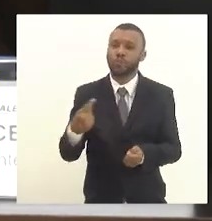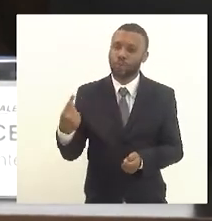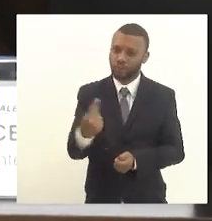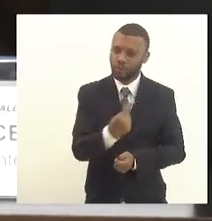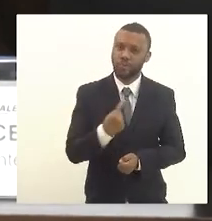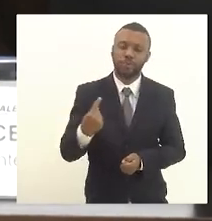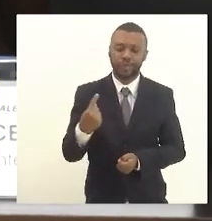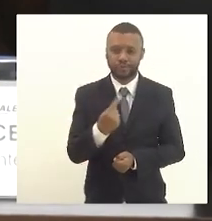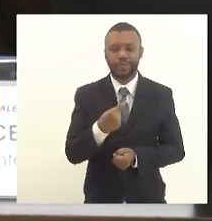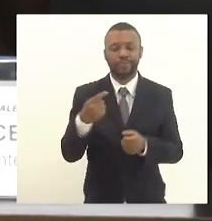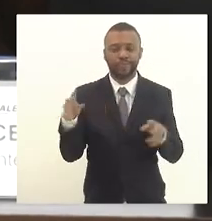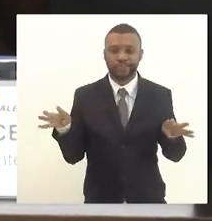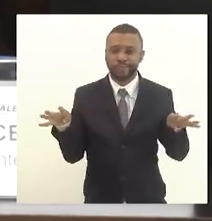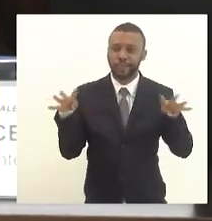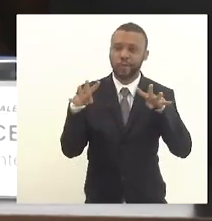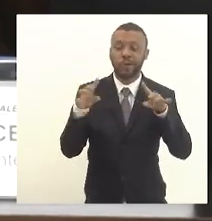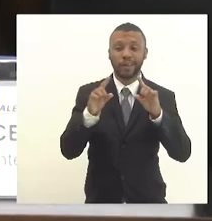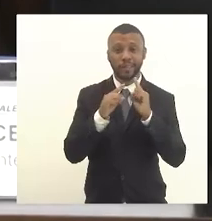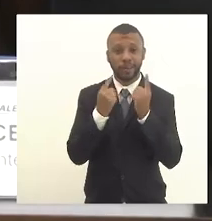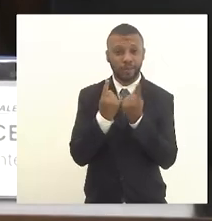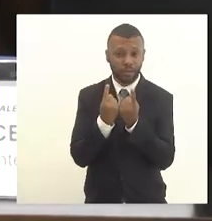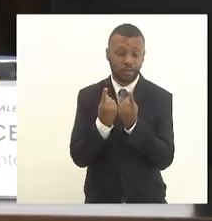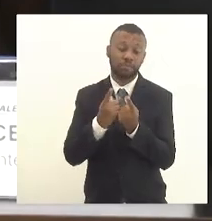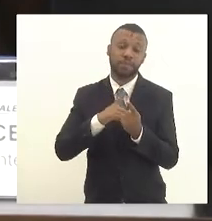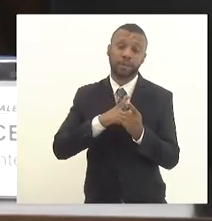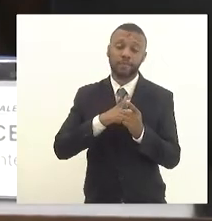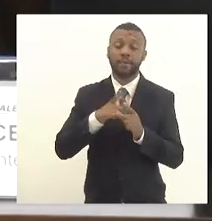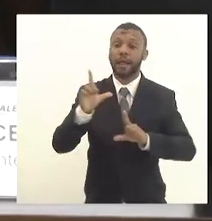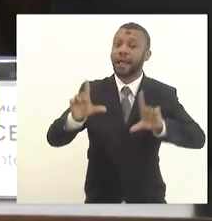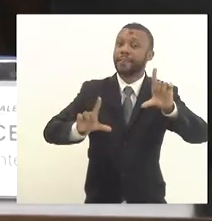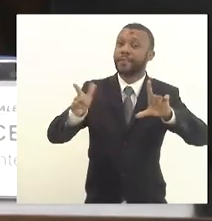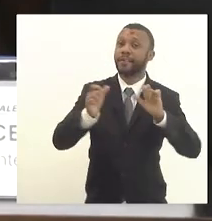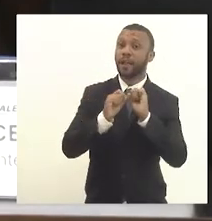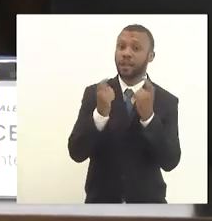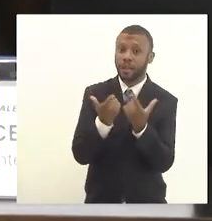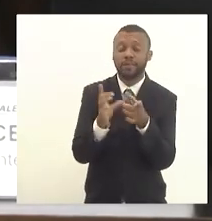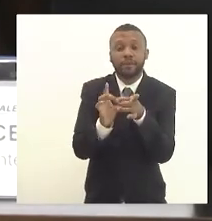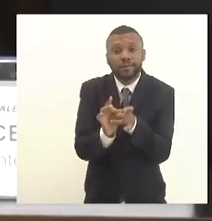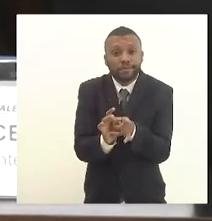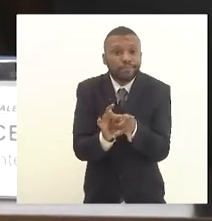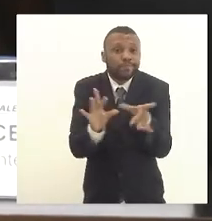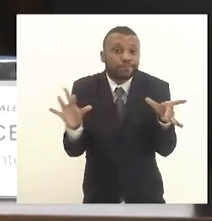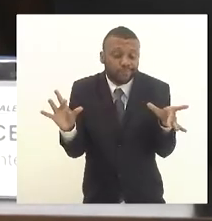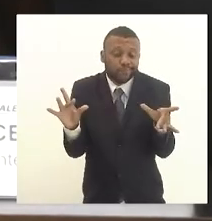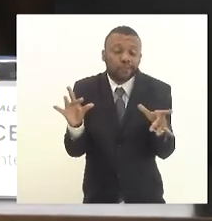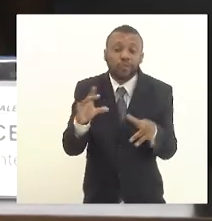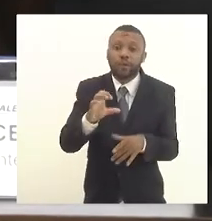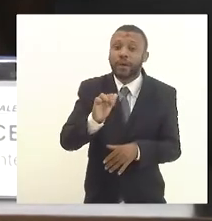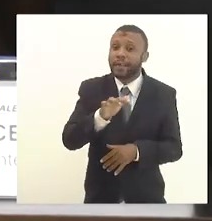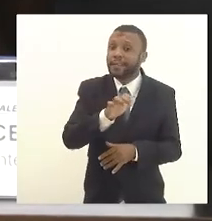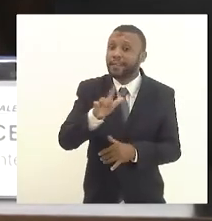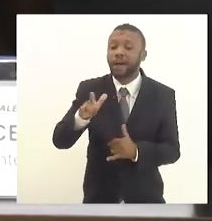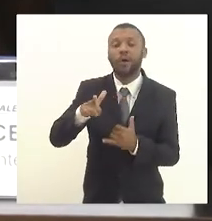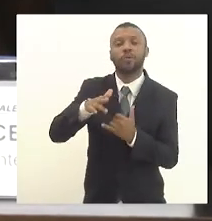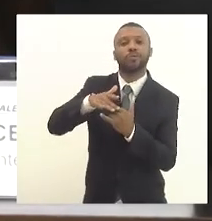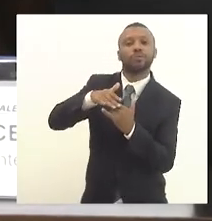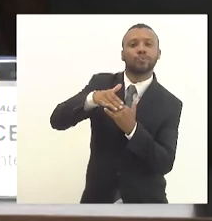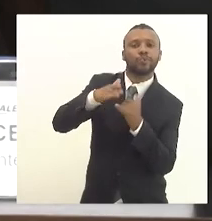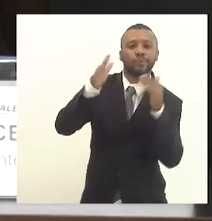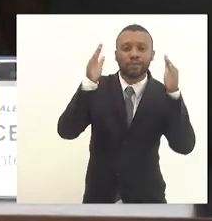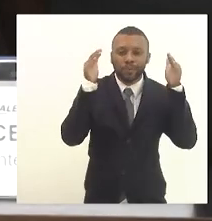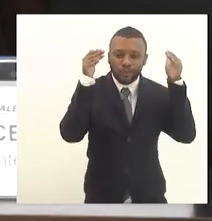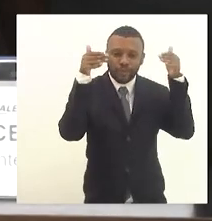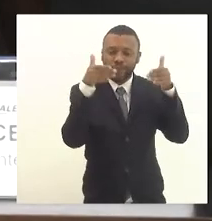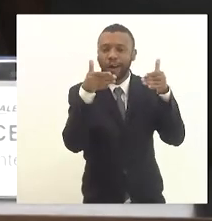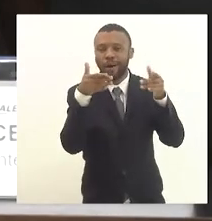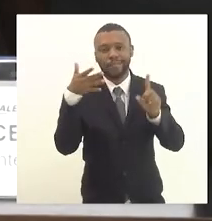Essa reunião foi transmitida pela TV Alerj, vai estar disponível no canal do YouTube do Fórum. Mas mais que